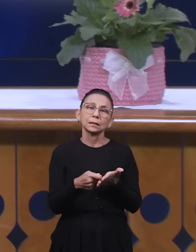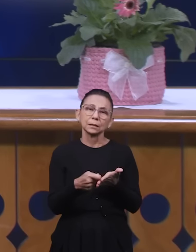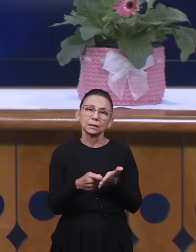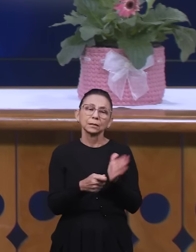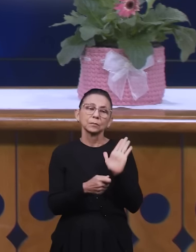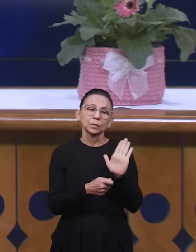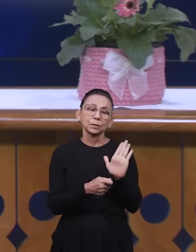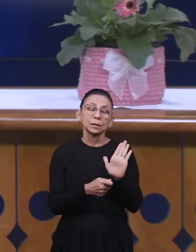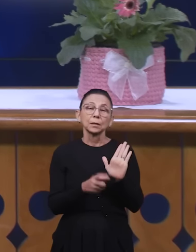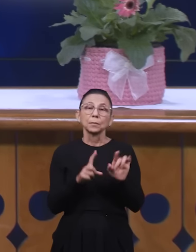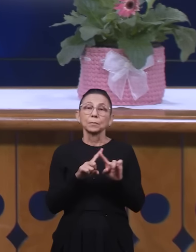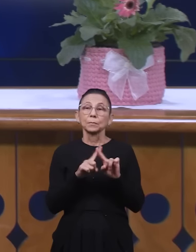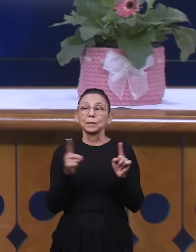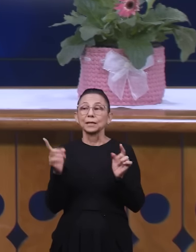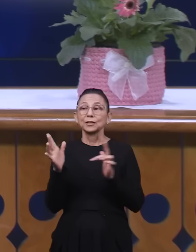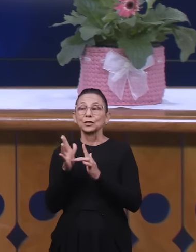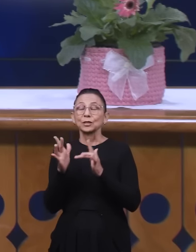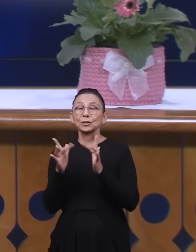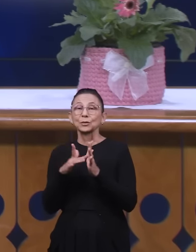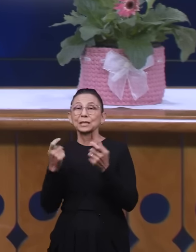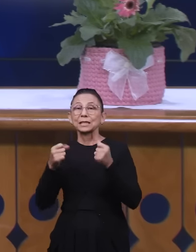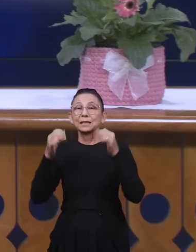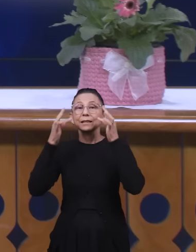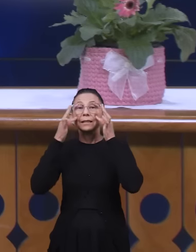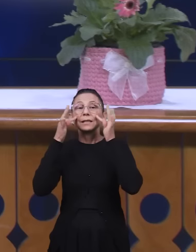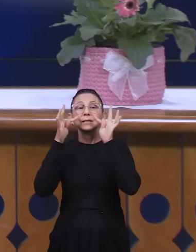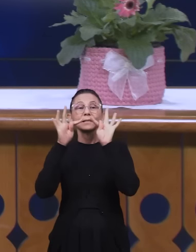ele testemunhar a cada um deles